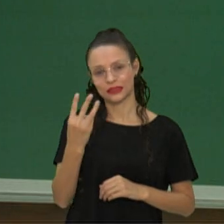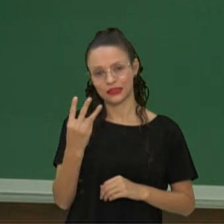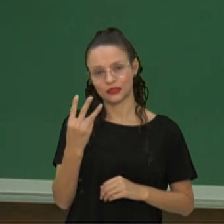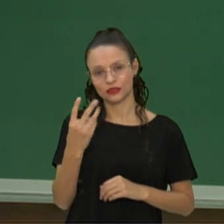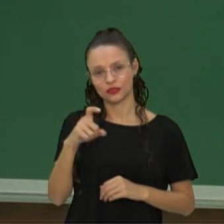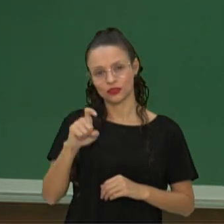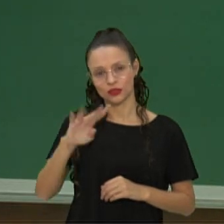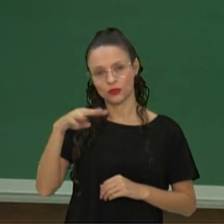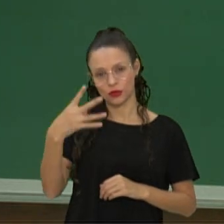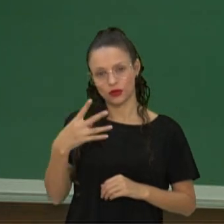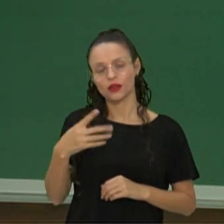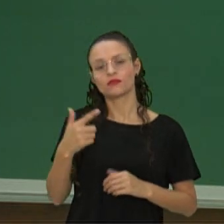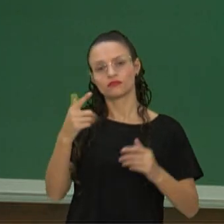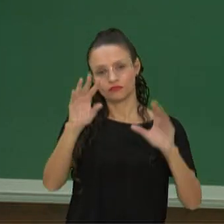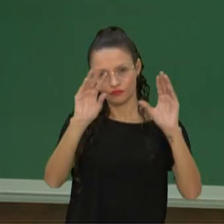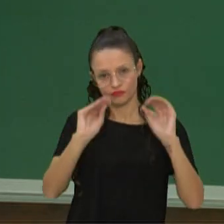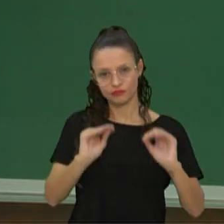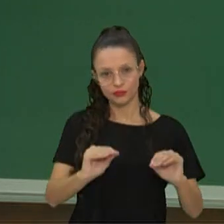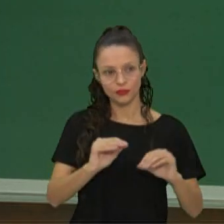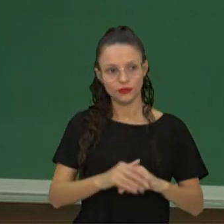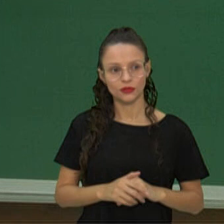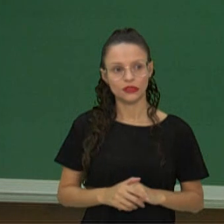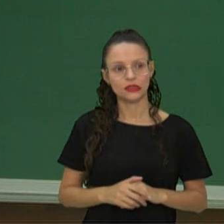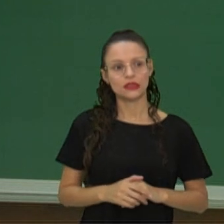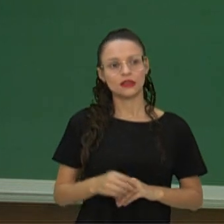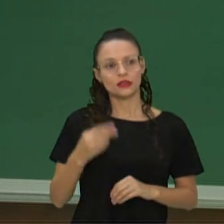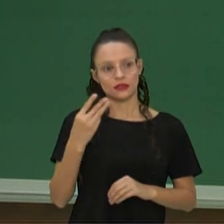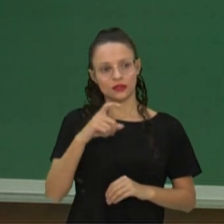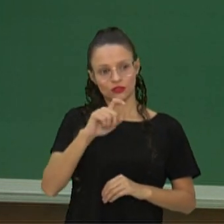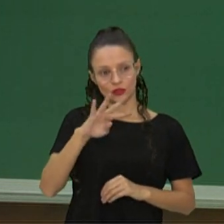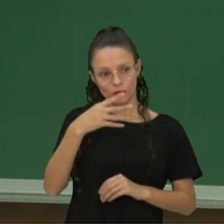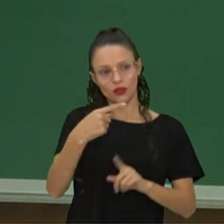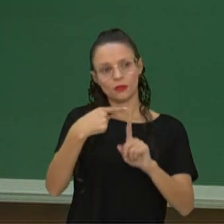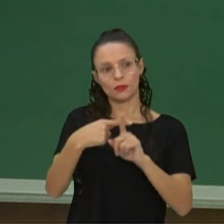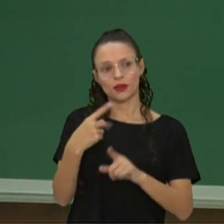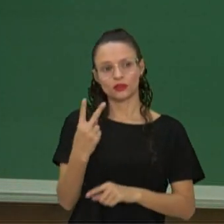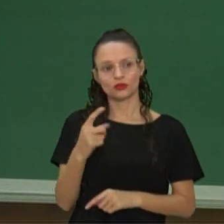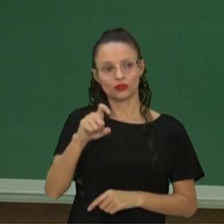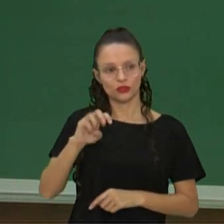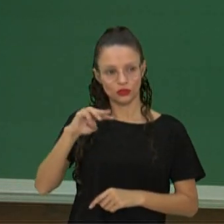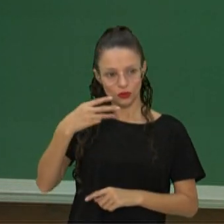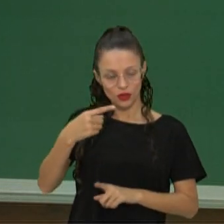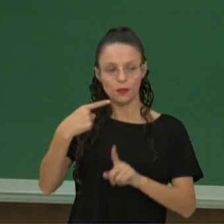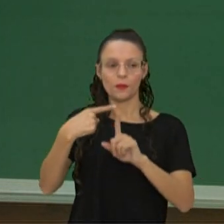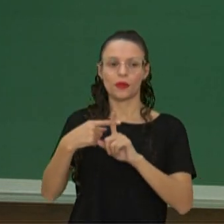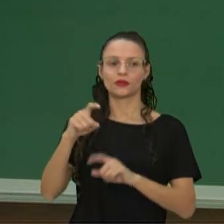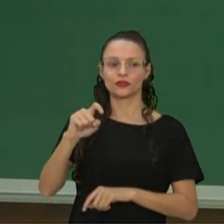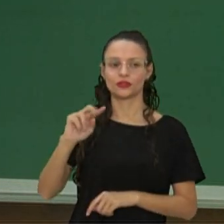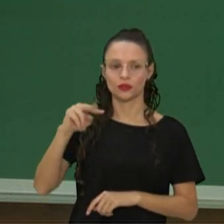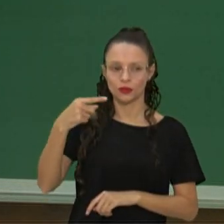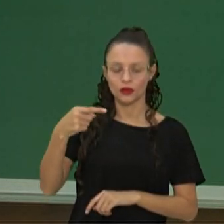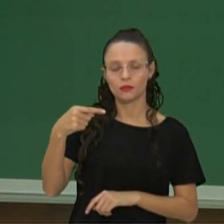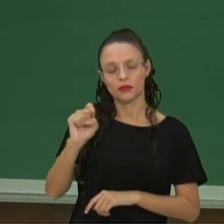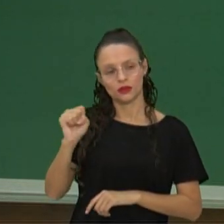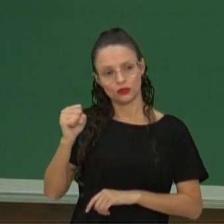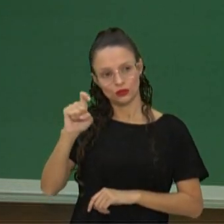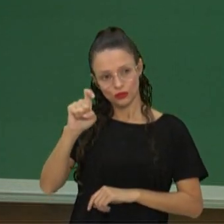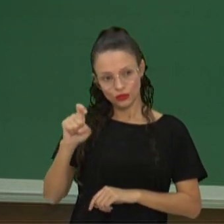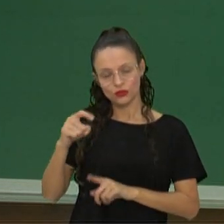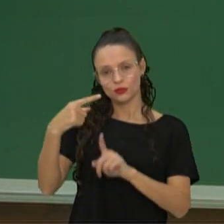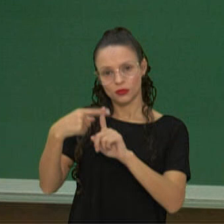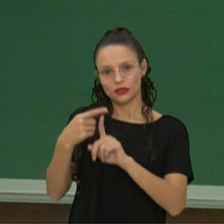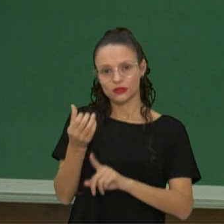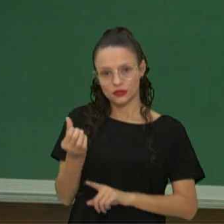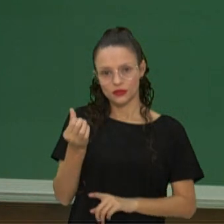Então fica assim. 3x à quarta mais 2x ao cubo mais x ao quadrado menos 8x